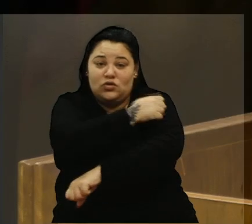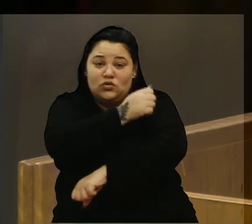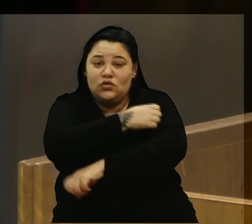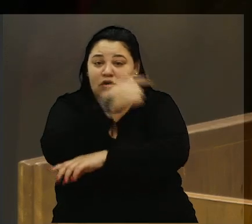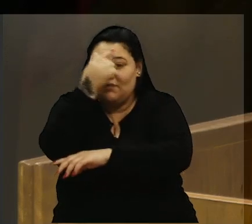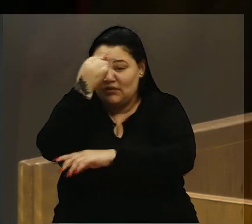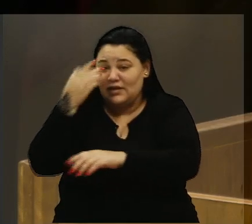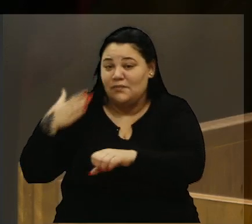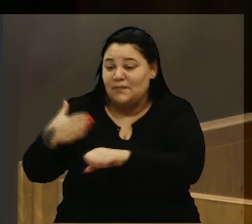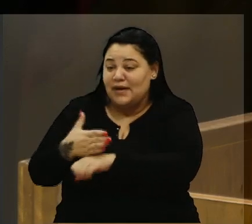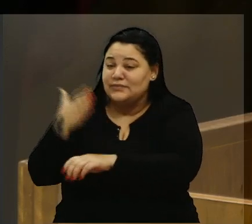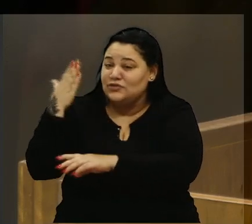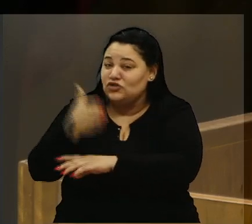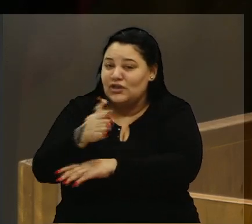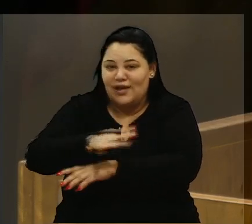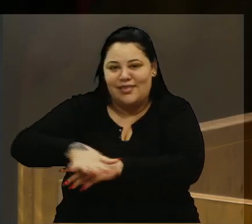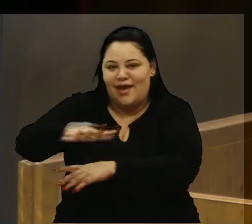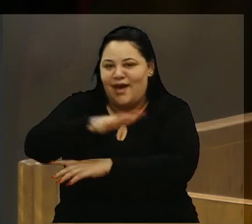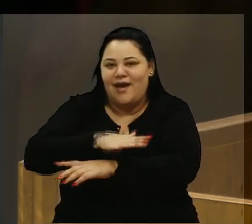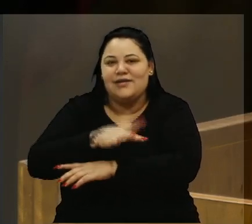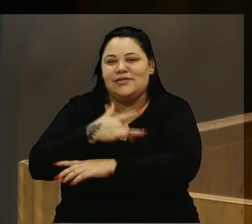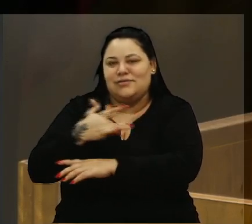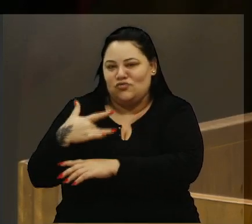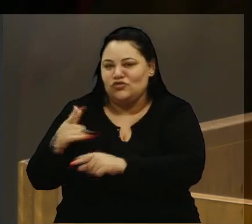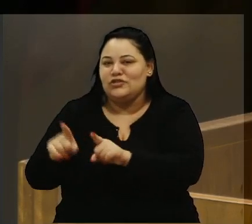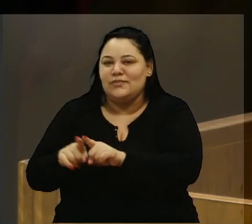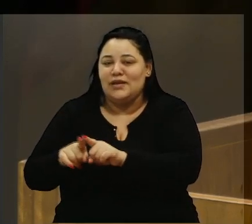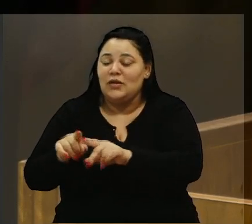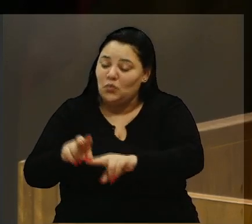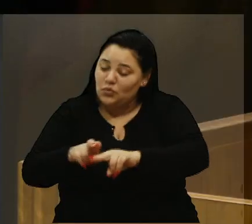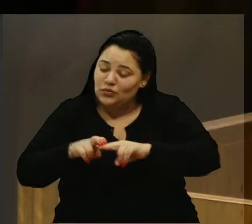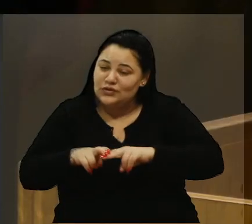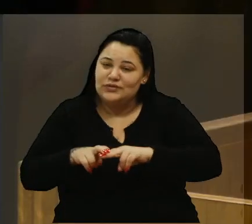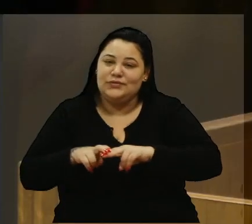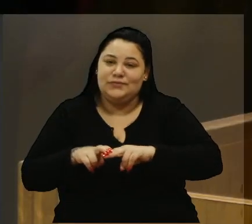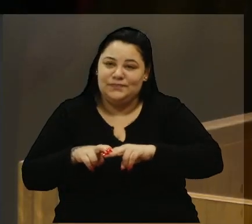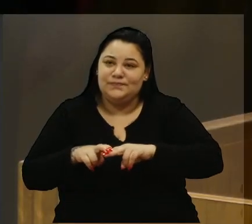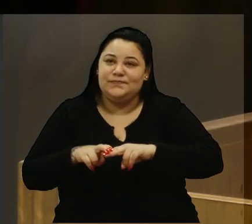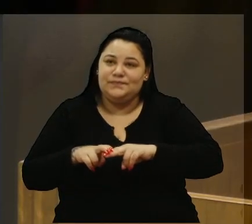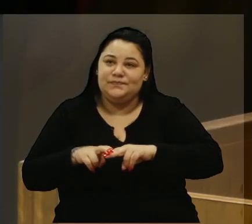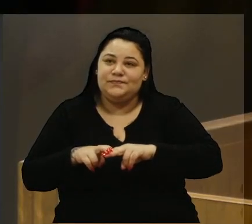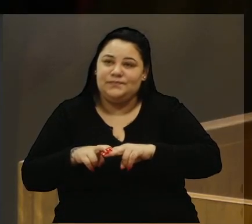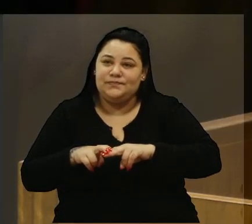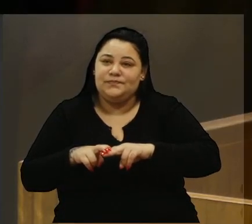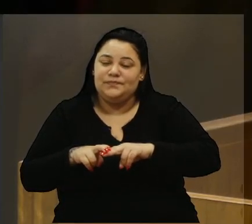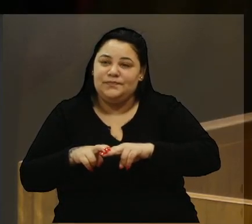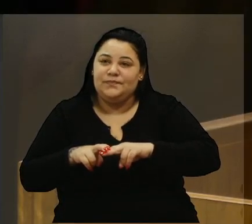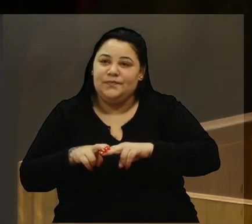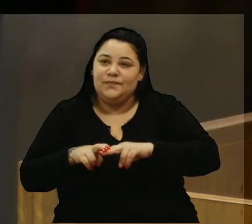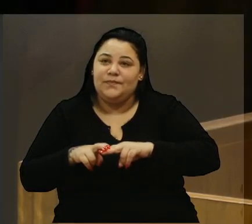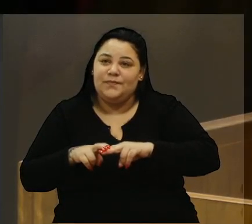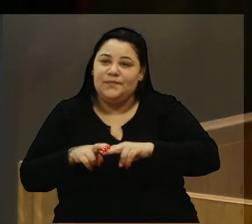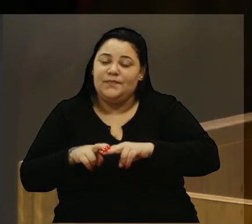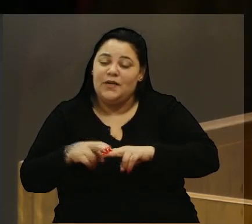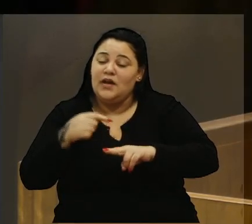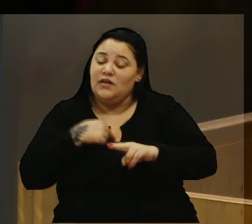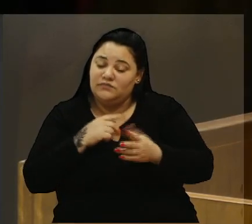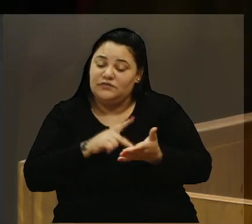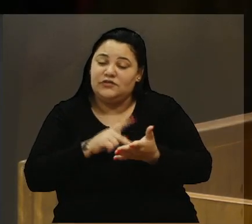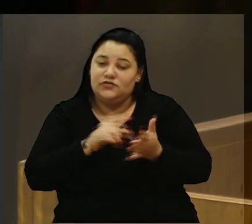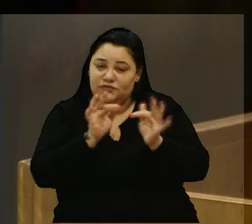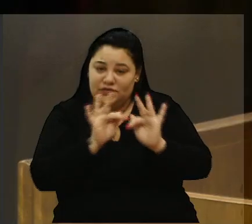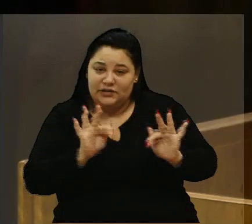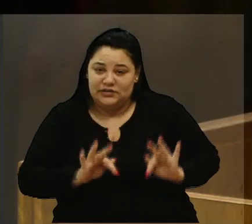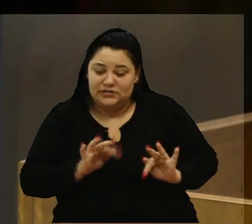diretamente envolvidos com a área de saúde. Então, nesse sentido, foi muito feliz para nós,